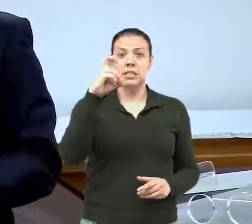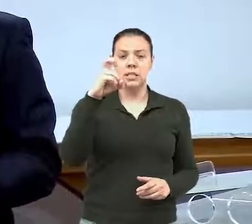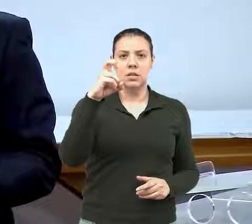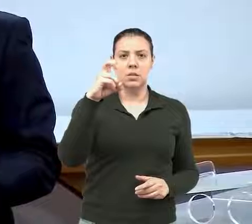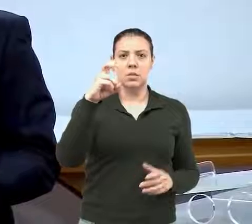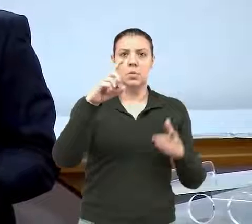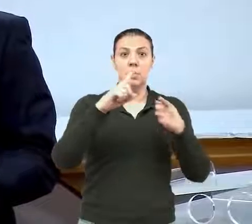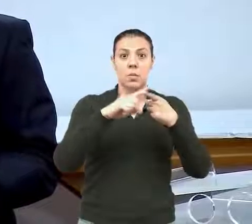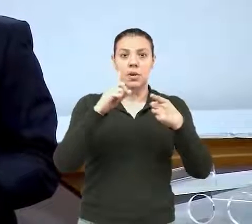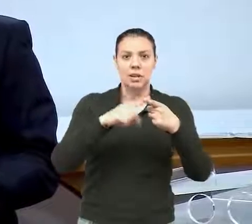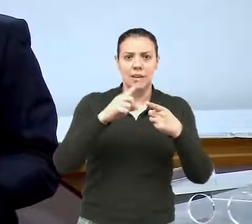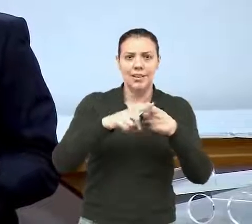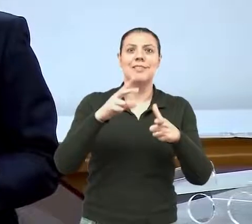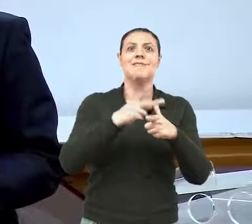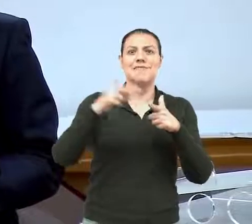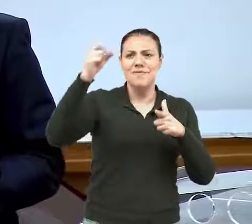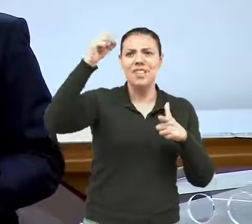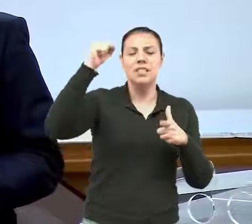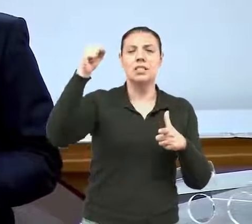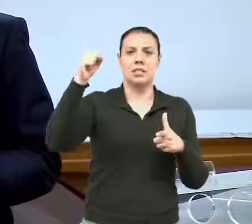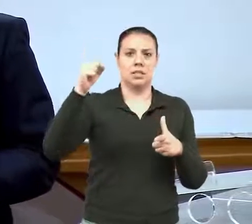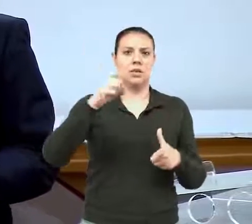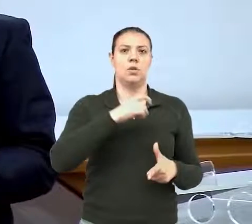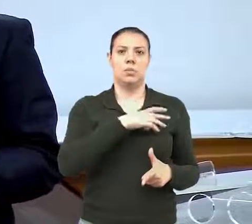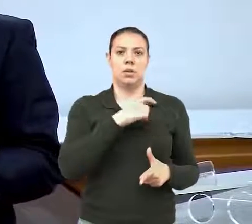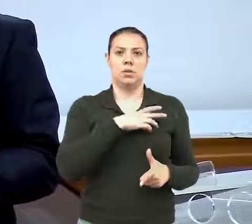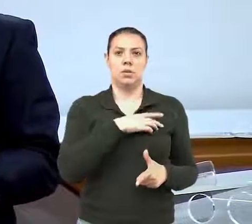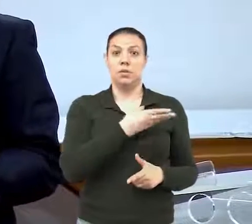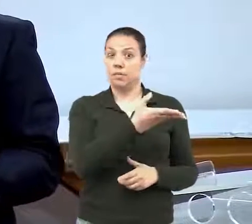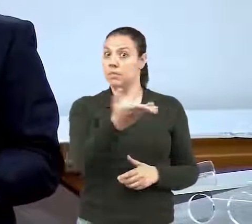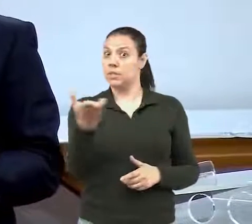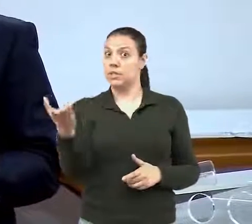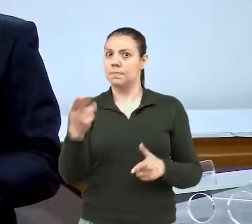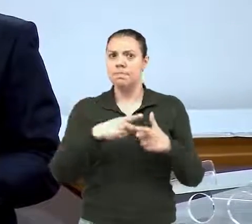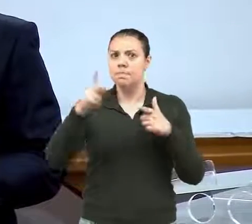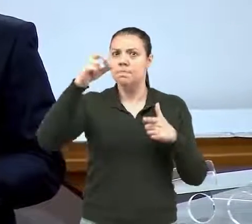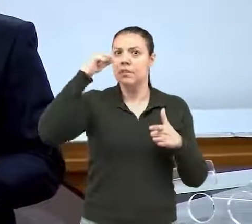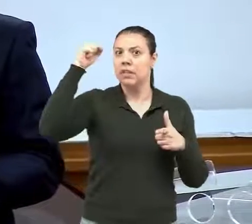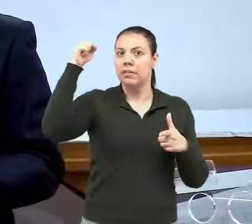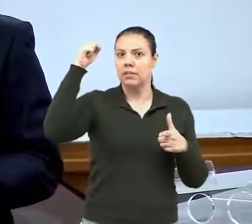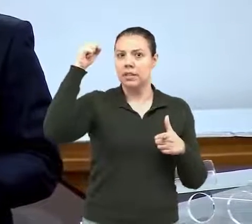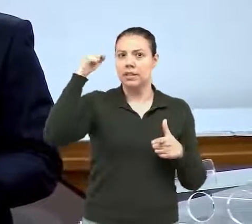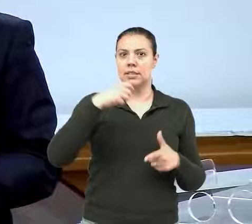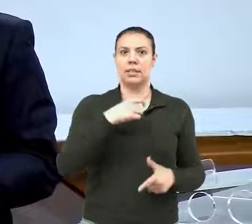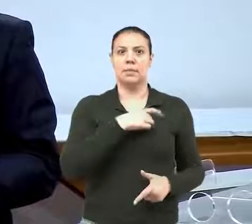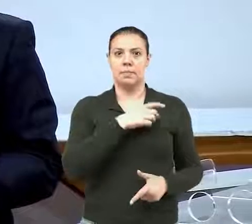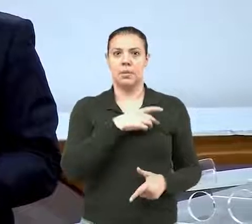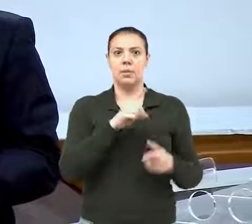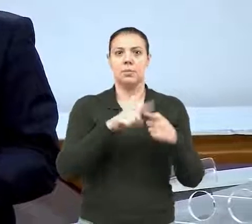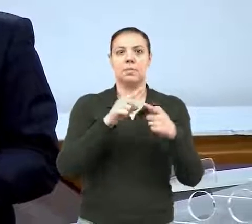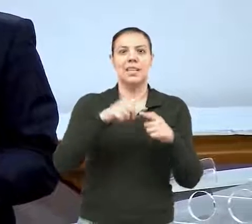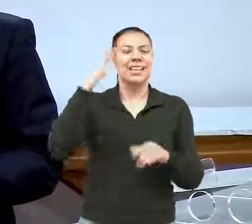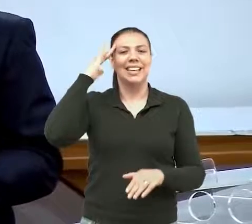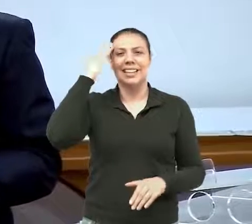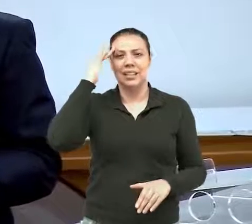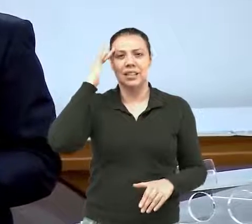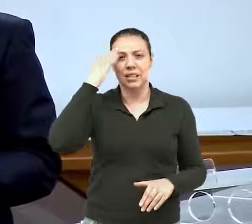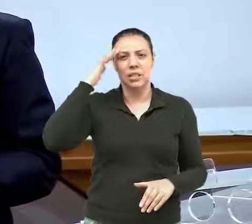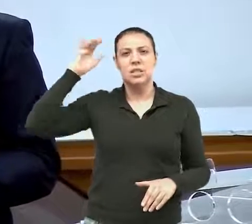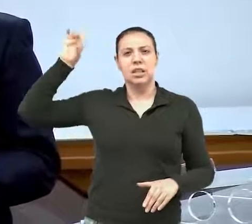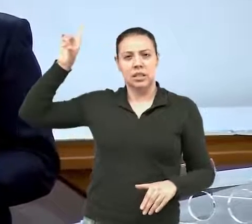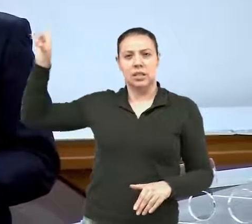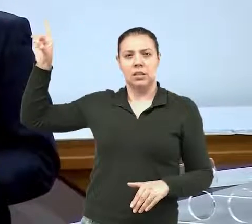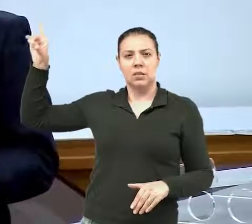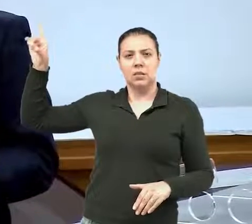Primeiro, você vence o medo quando você tem compreensão de que o Deus, o Senhor, o Deus da